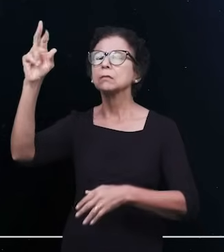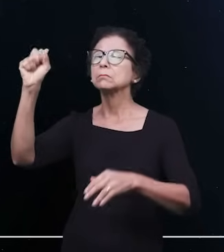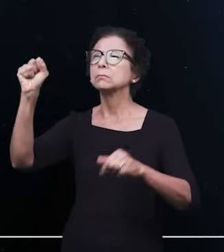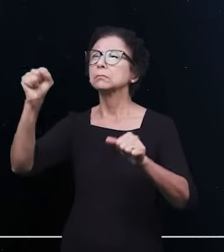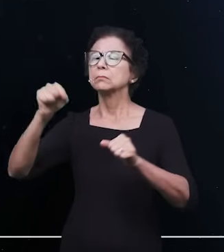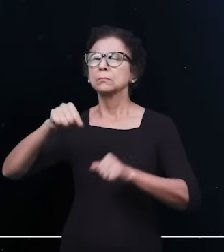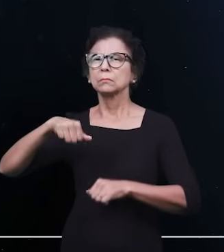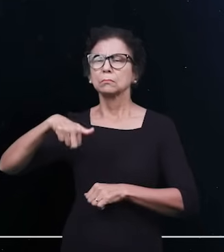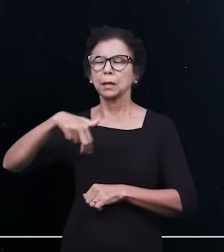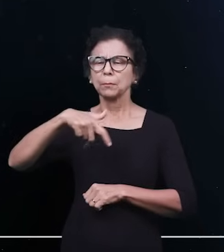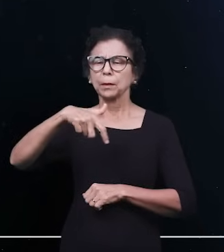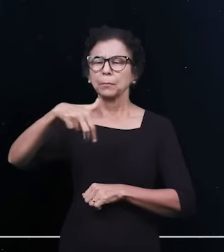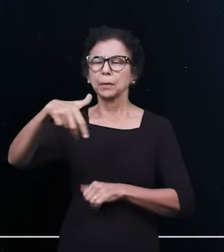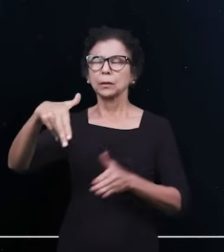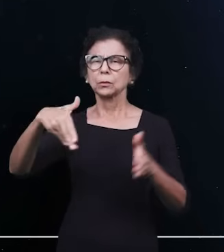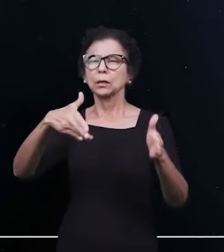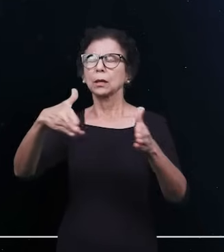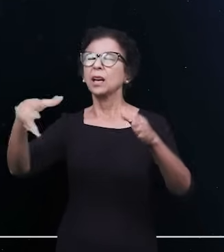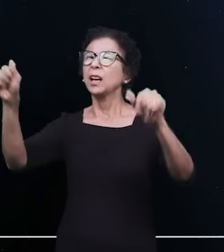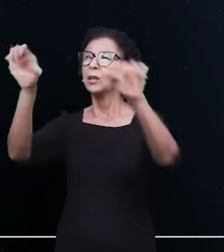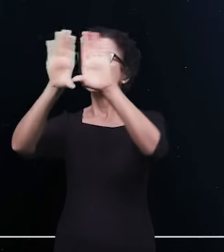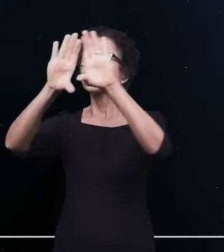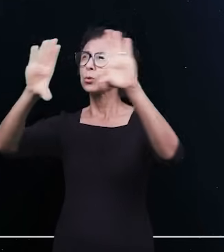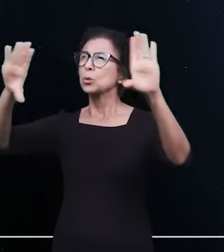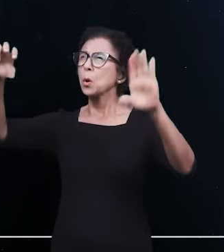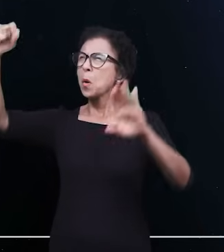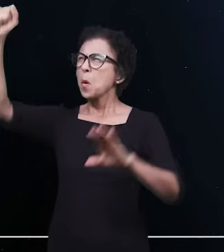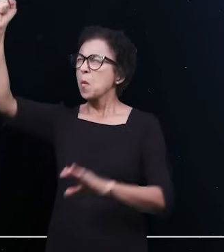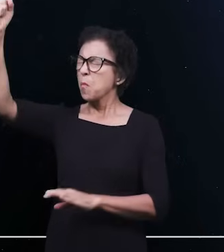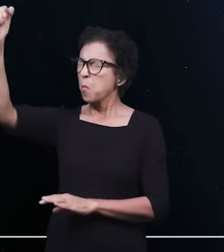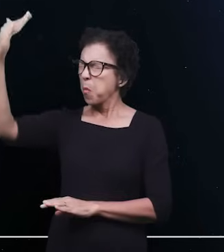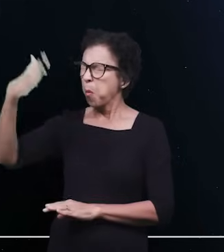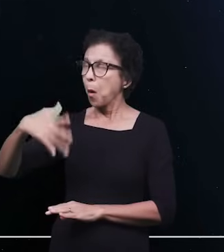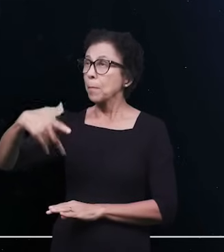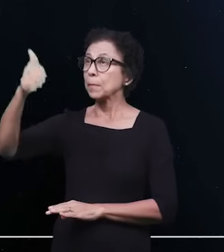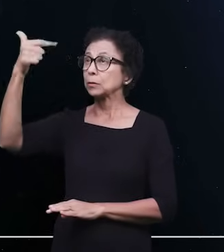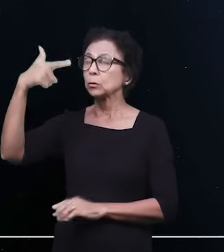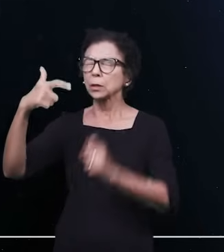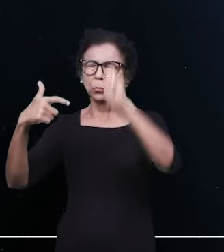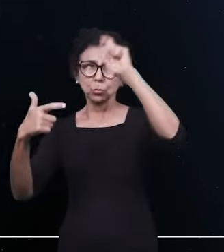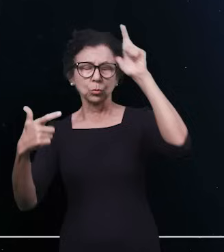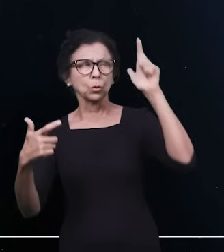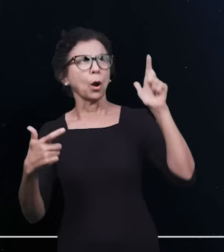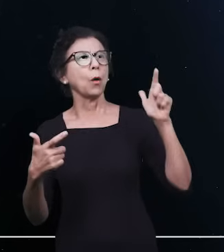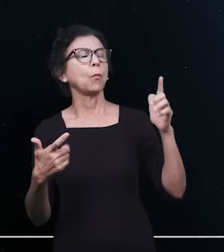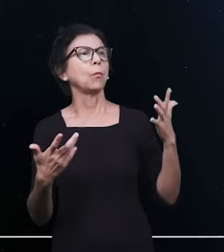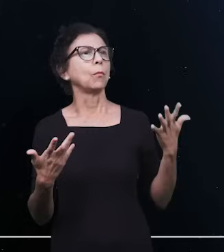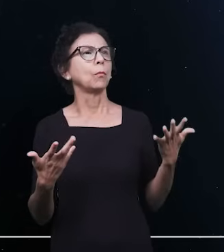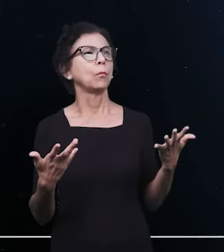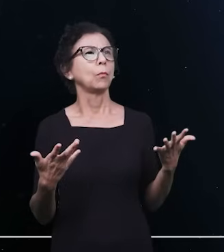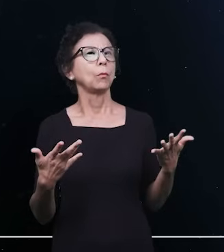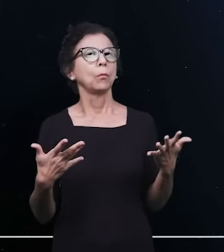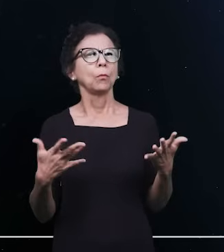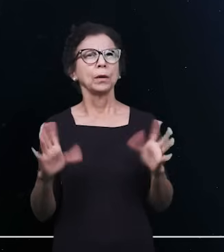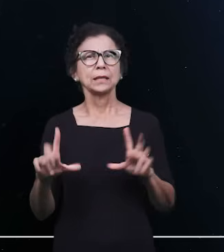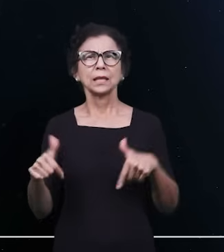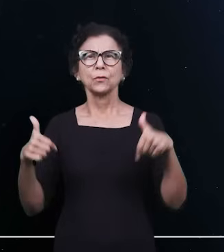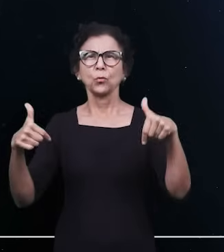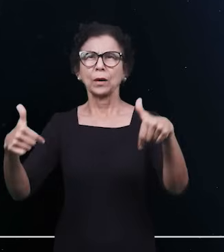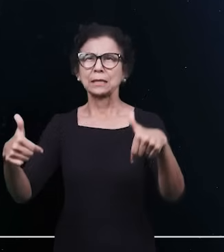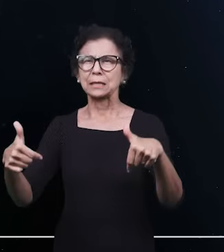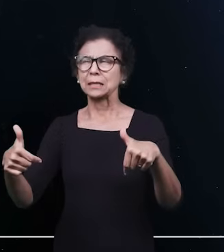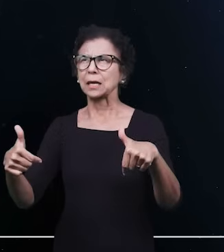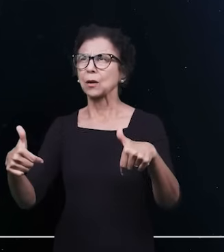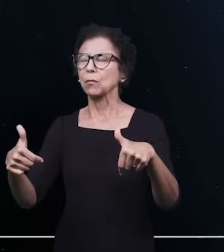do céu que excedia o esplendor do sol, cuja claridade me envolveu a mim e aos que iam